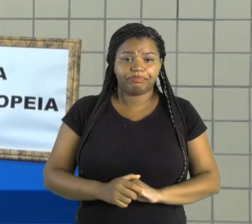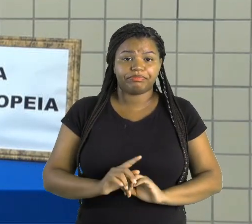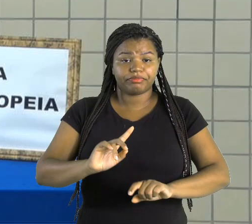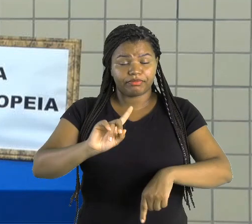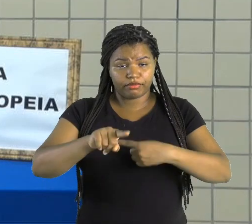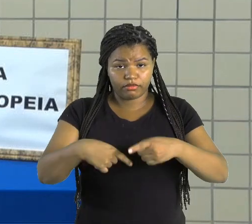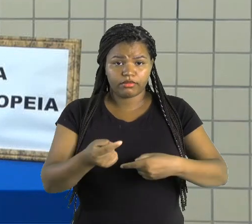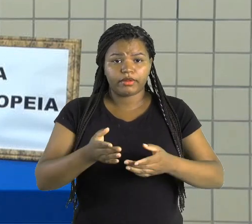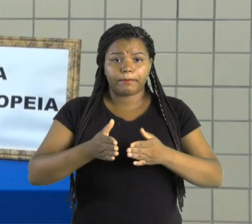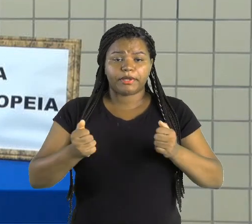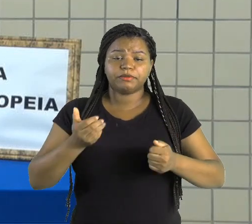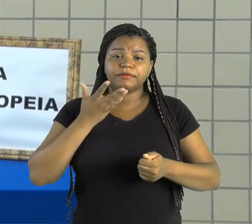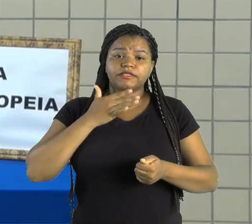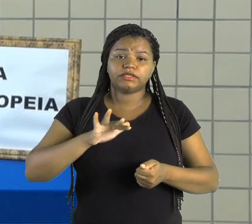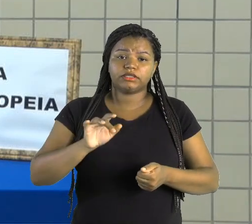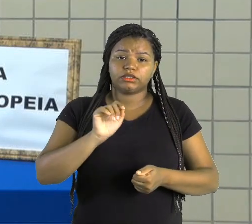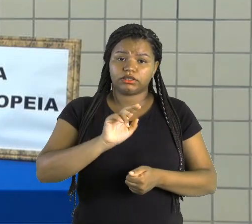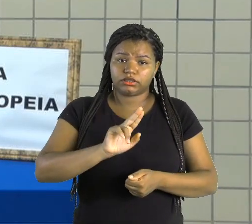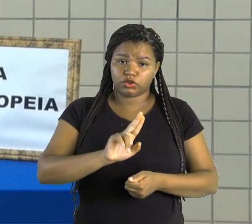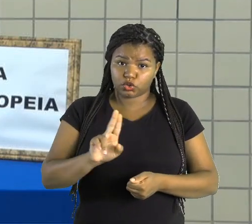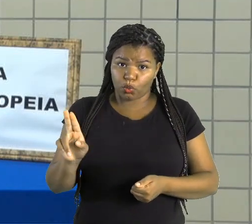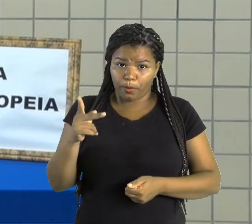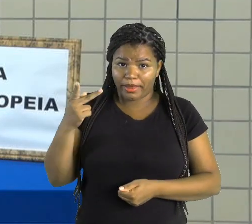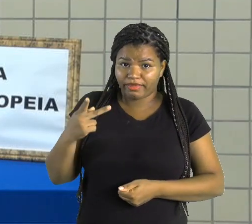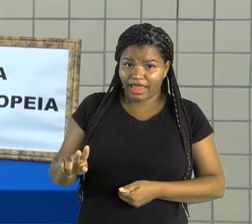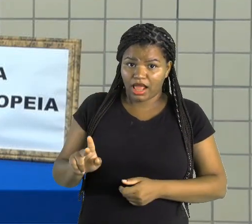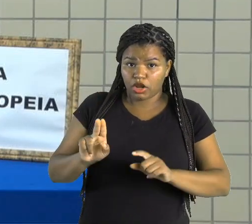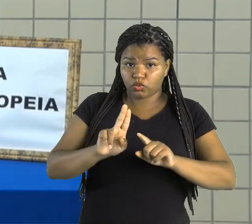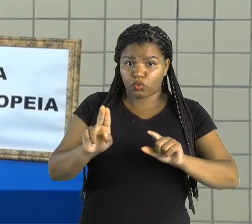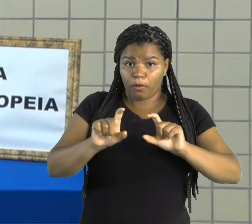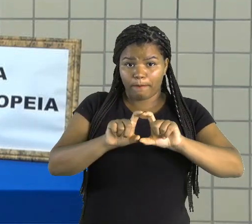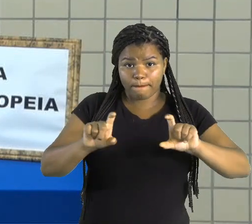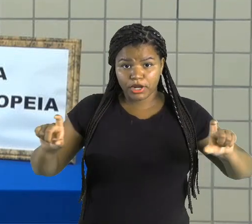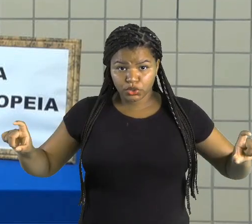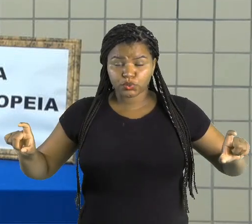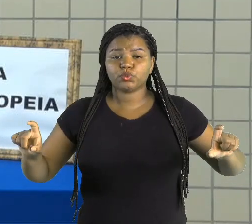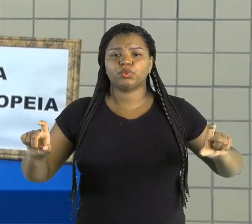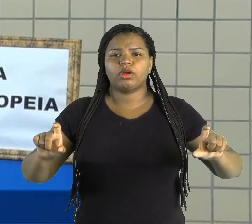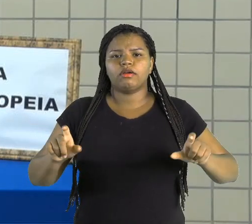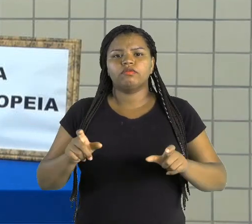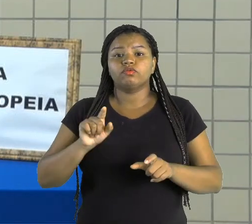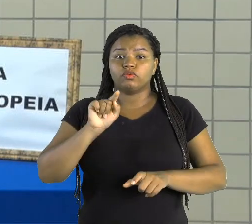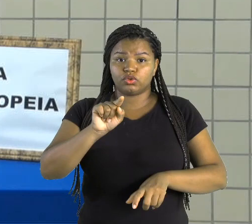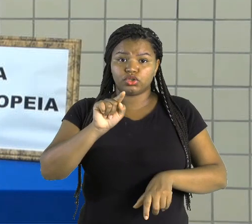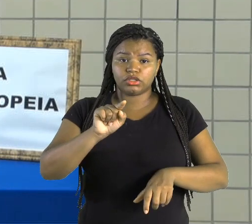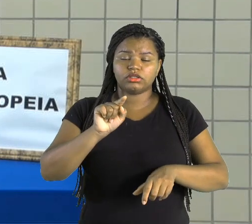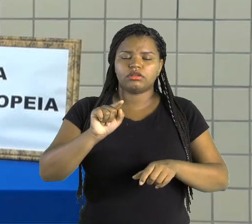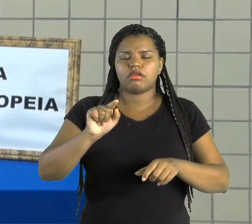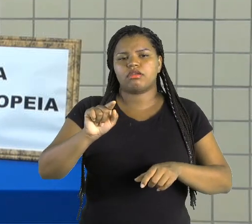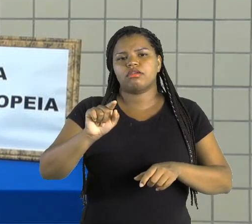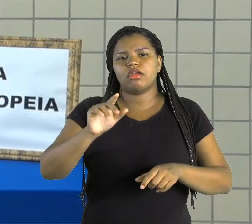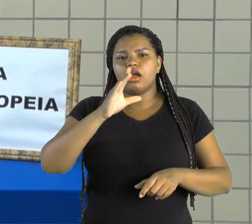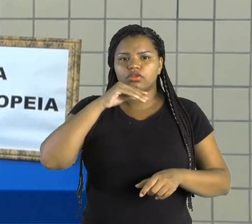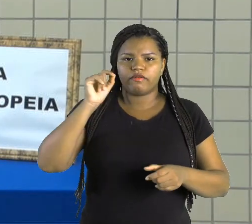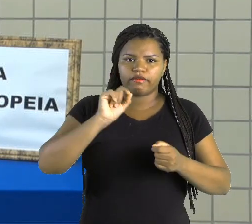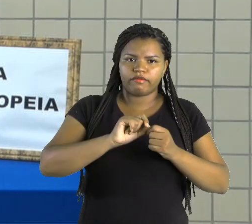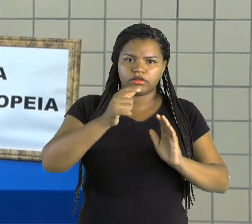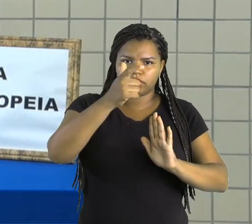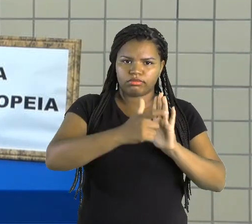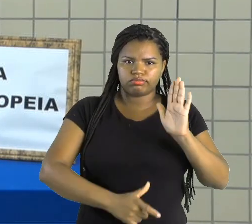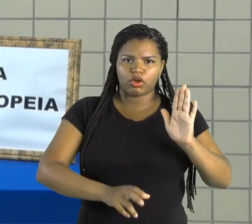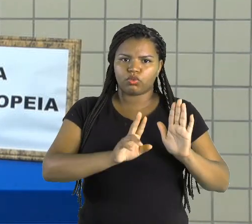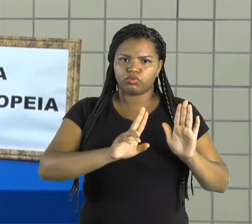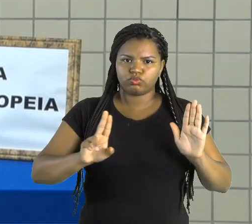criança escrever o nome dela completo. Você, adulto, vai fazer a ficha com o nome dela completo e a partir